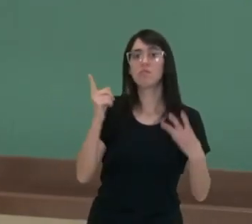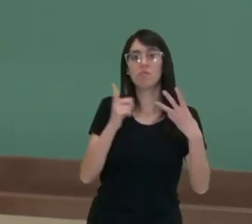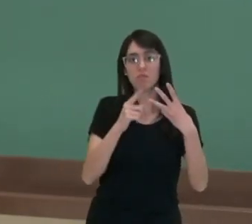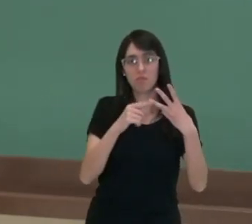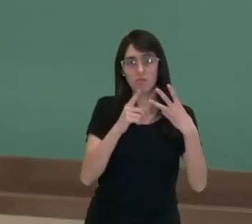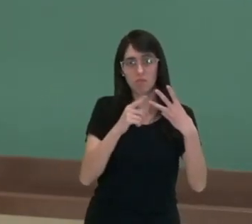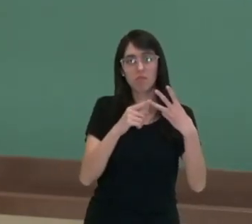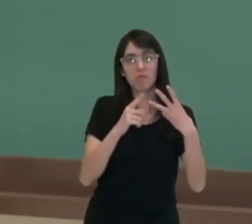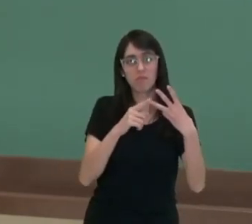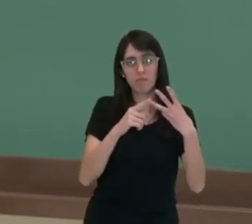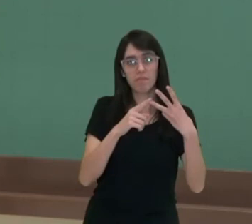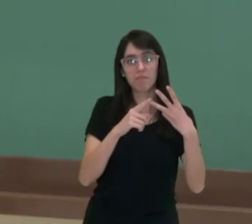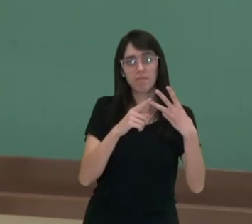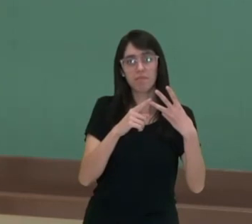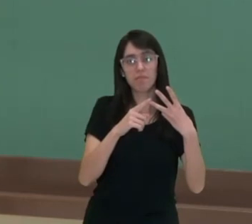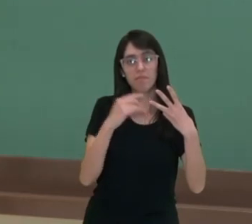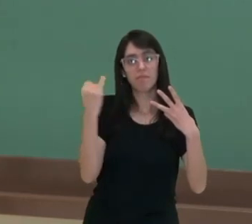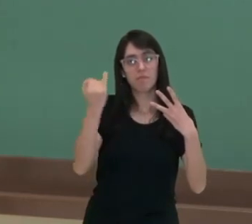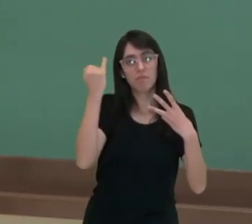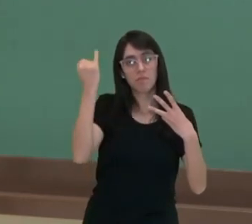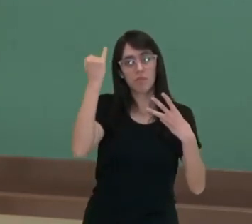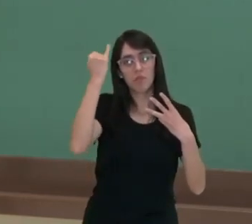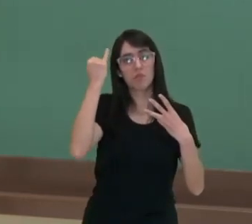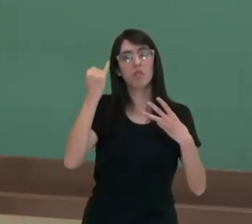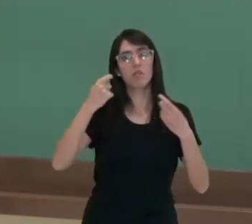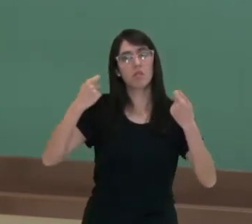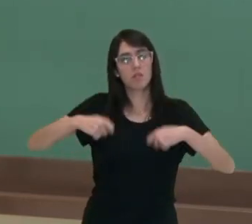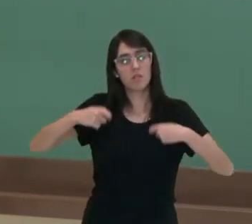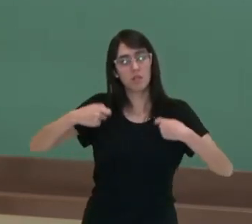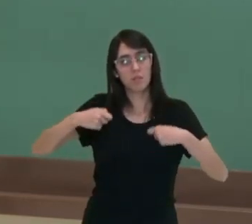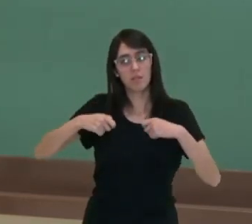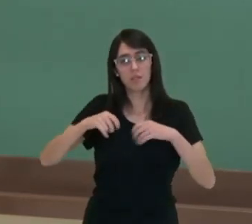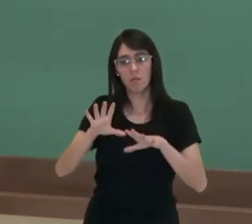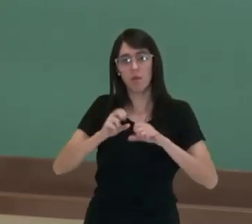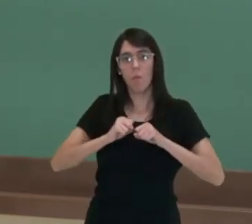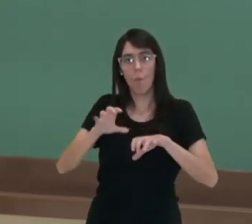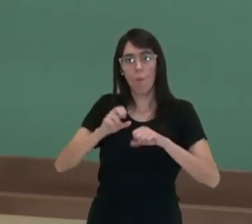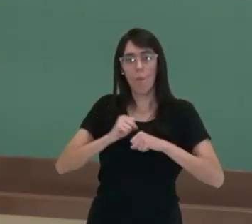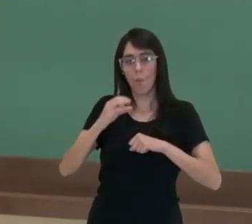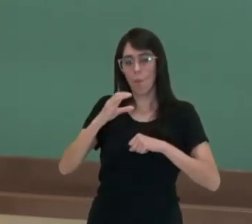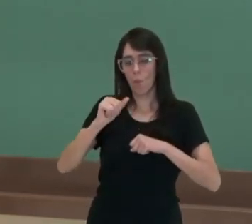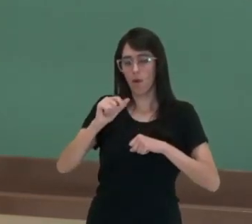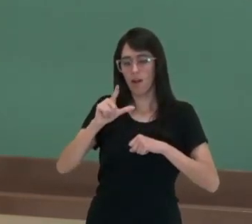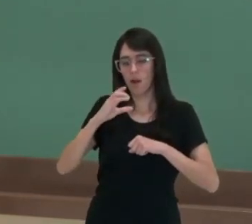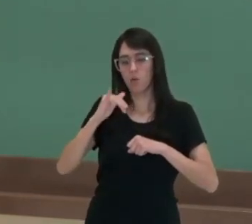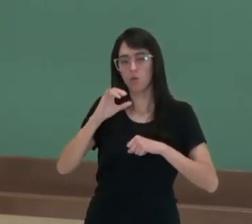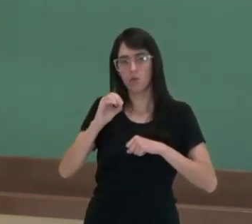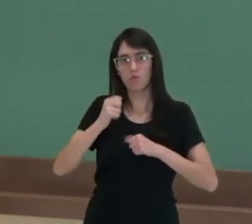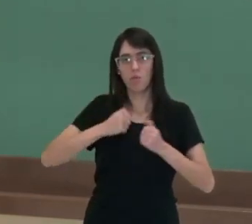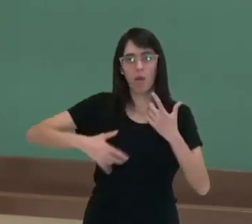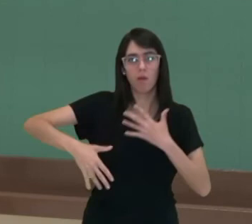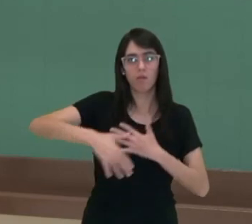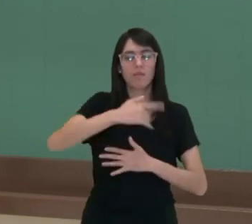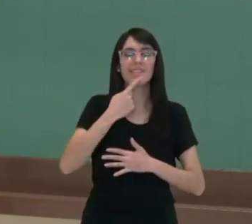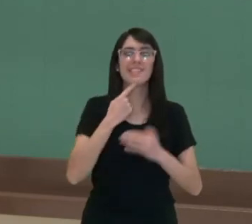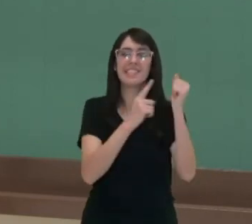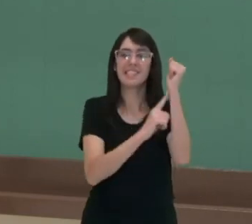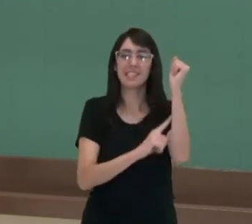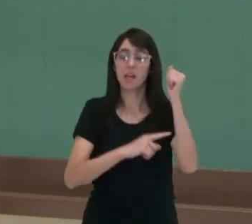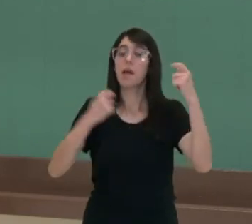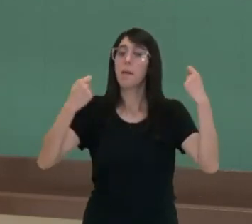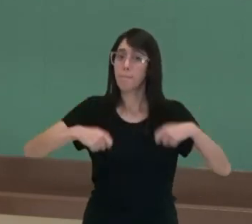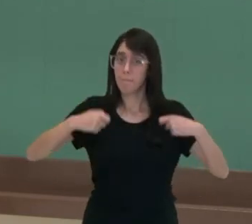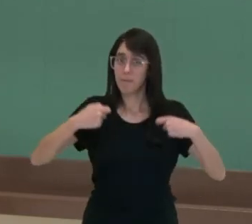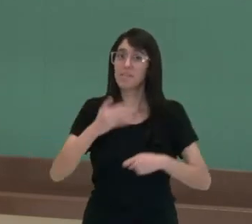importante, o osteoclasto vai retirando, né, esses fosfatos de cálcio, mandando para o sangue, e aí por isso que a gente precisa ter